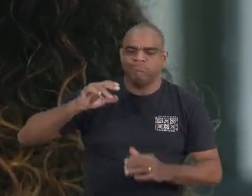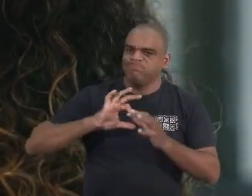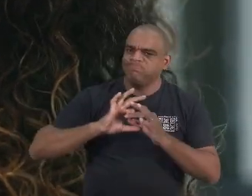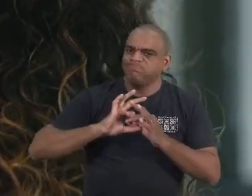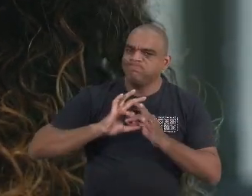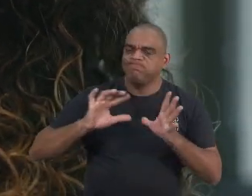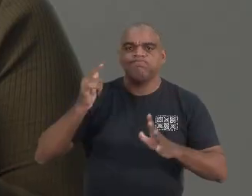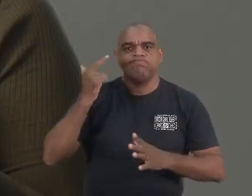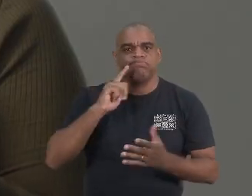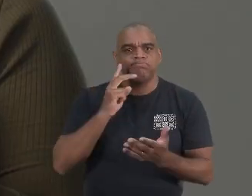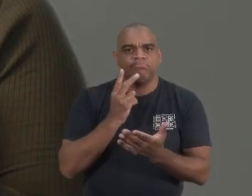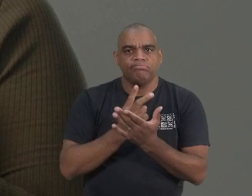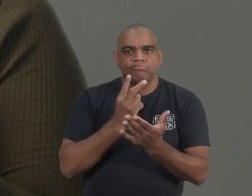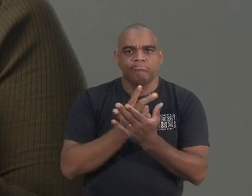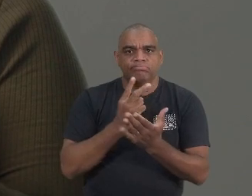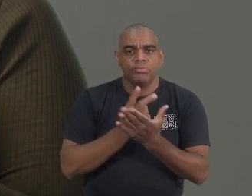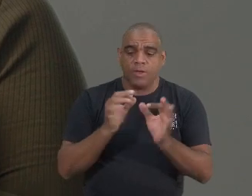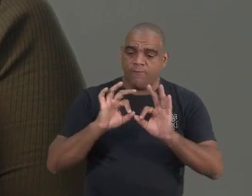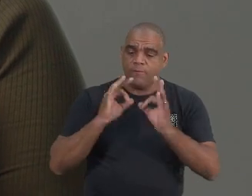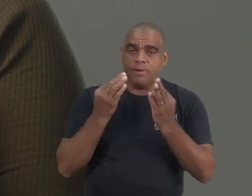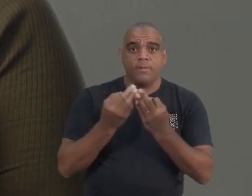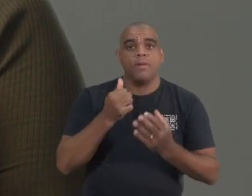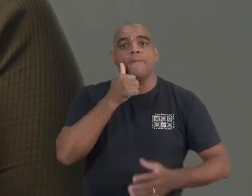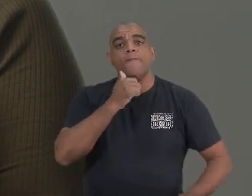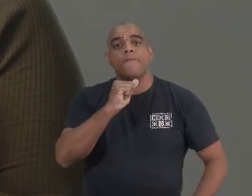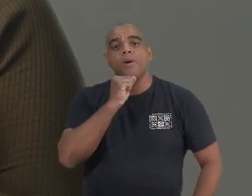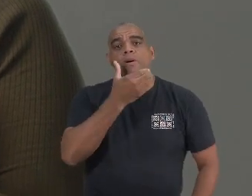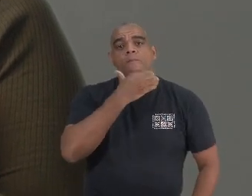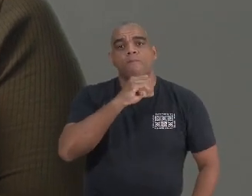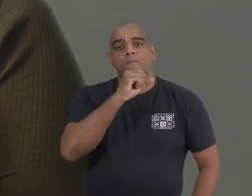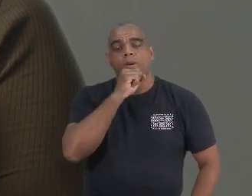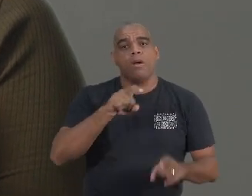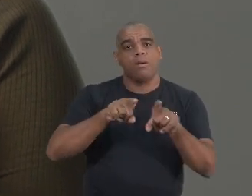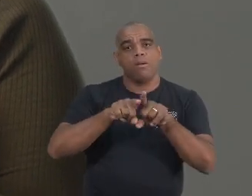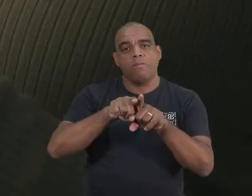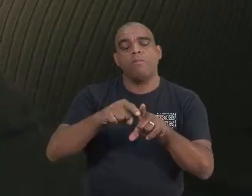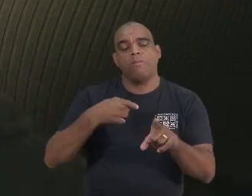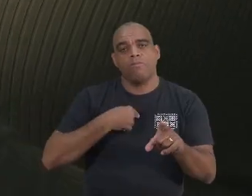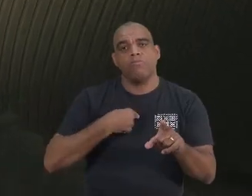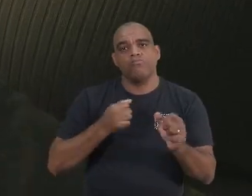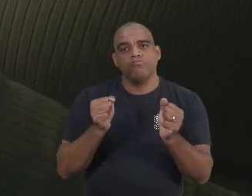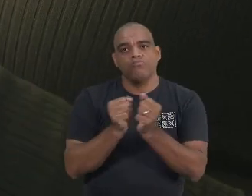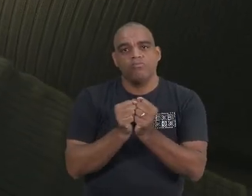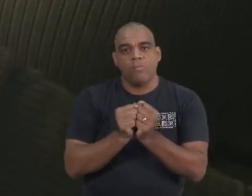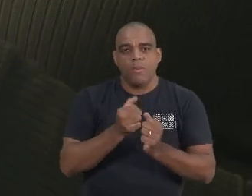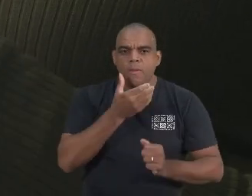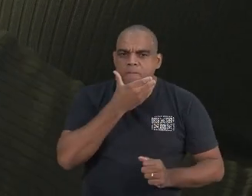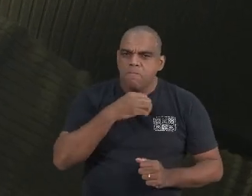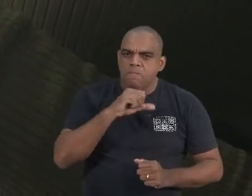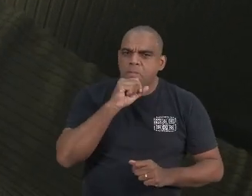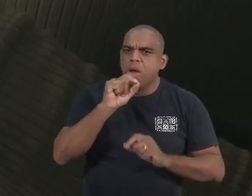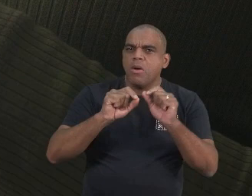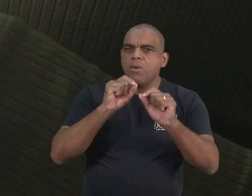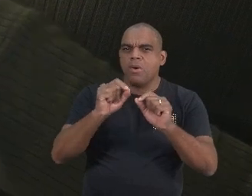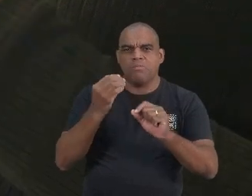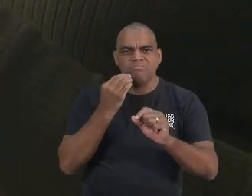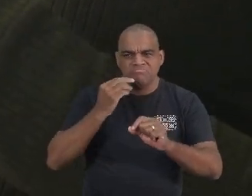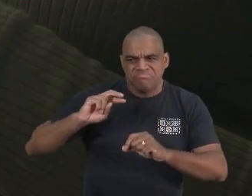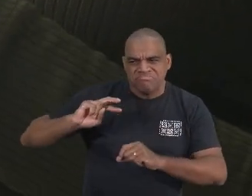independente. A minha família é meu pai, minha mãe e eu e meu irmão, basicamente. Meu pai foi aquele que teve pouca